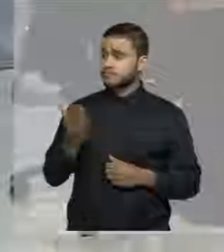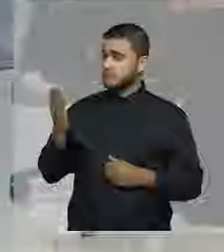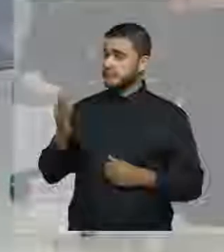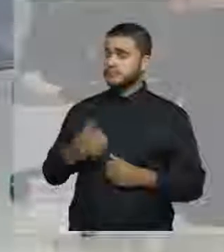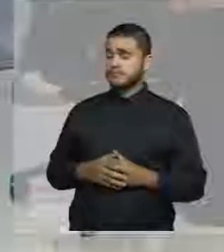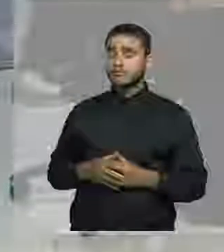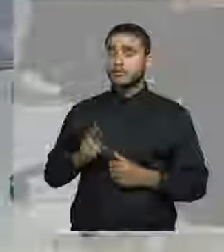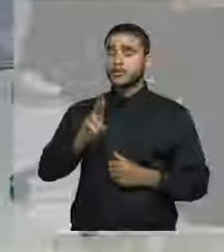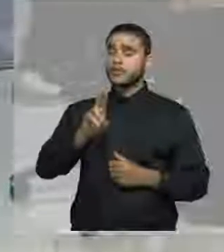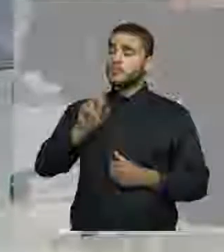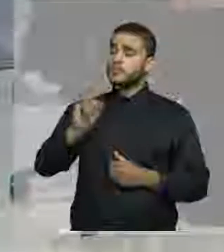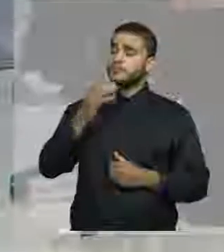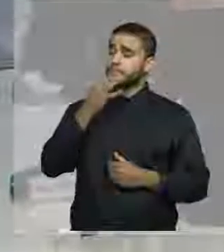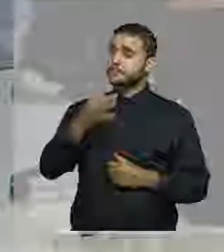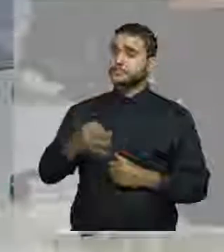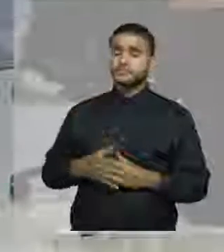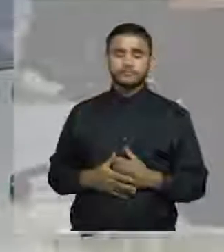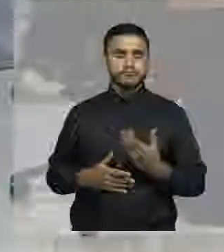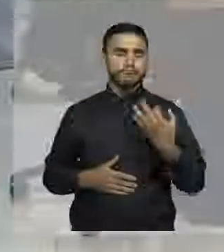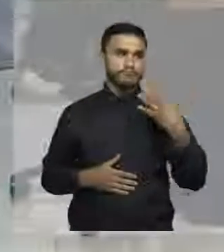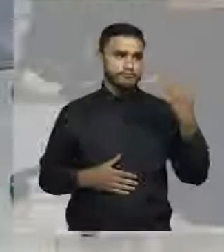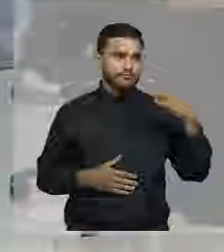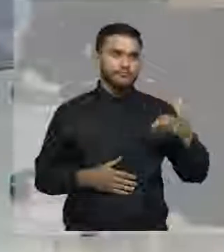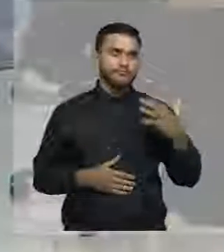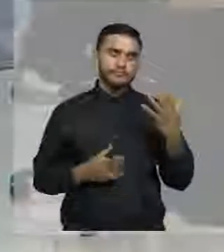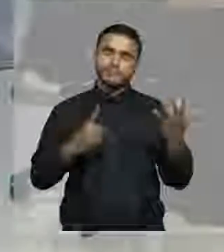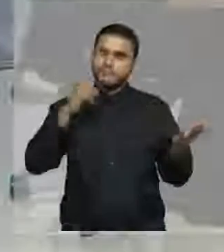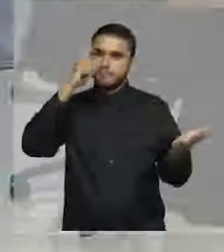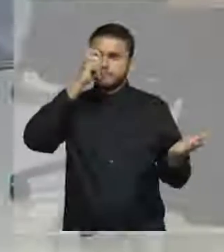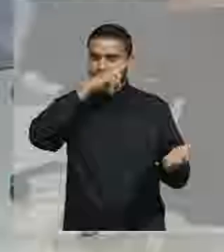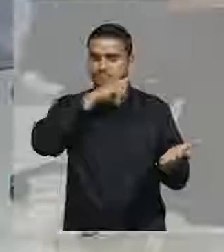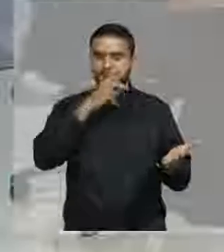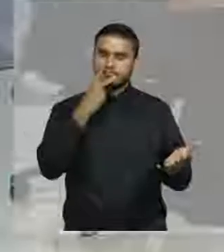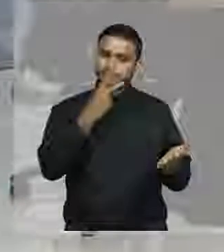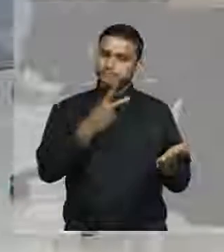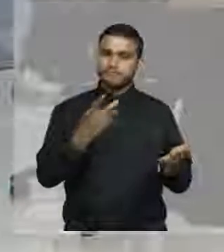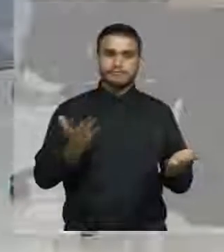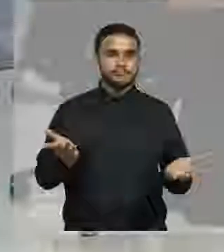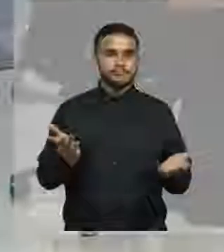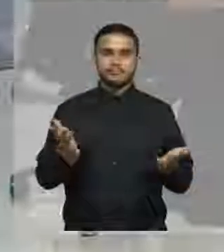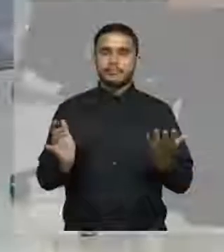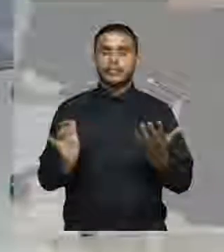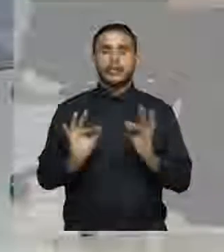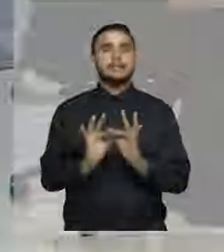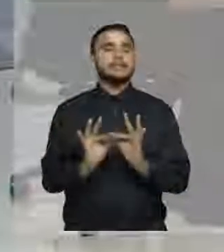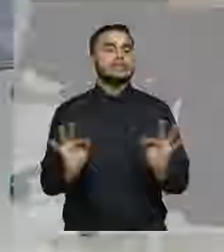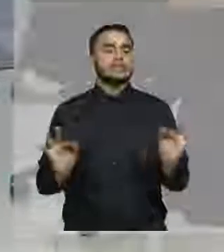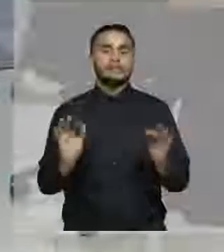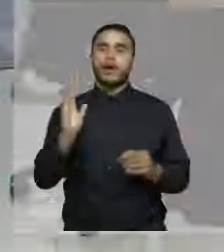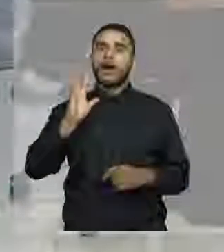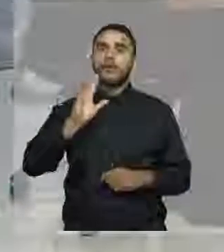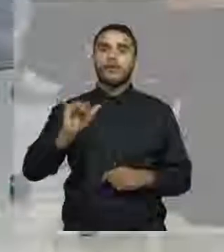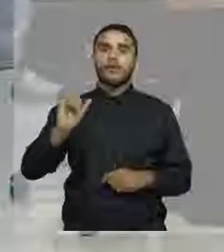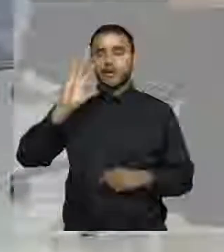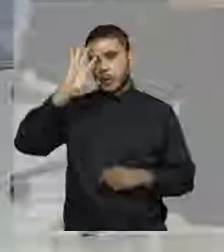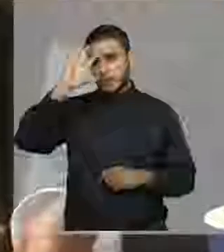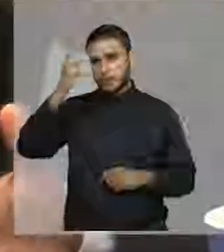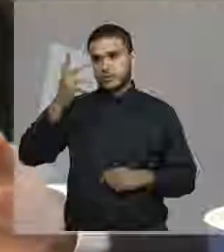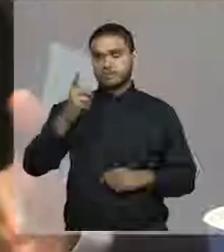Nós falávamos há pouco que é uma situação muito complexa, que não se resolverá com nenhuma medida simples,